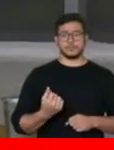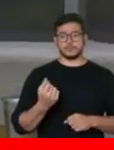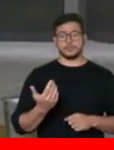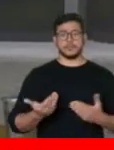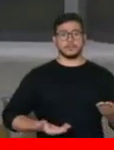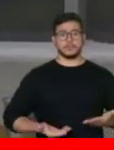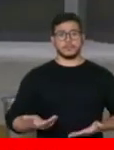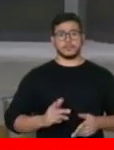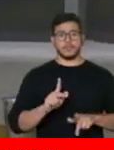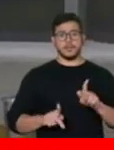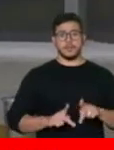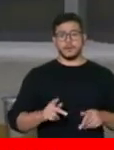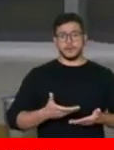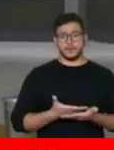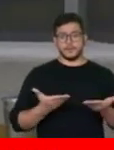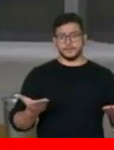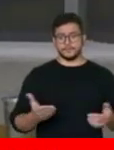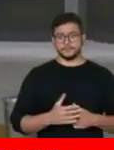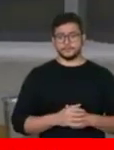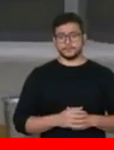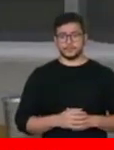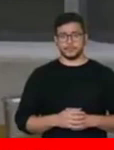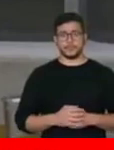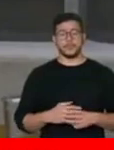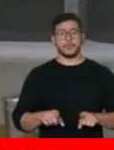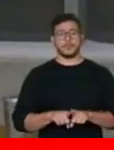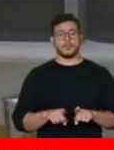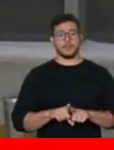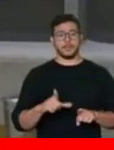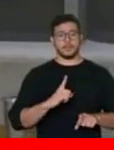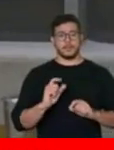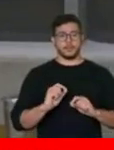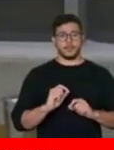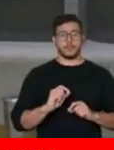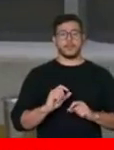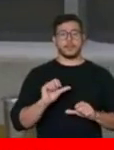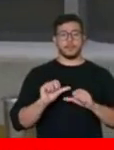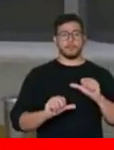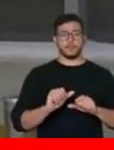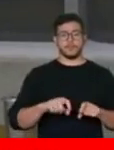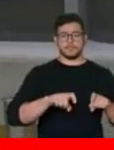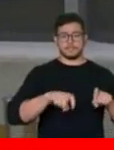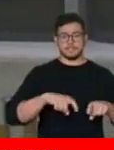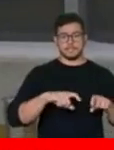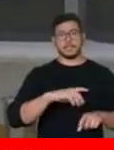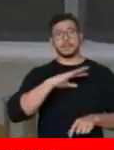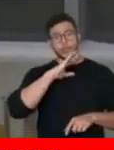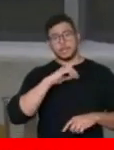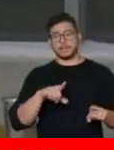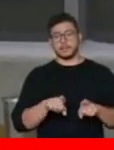brasileiro. Aqui nós temos a contra-reforma agrária e o que substitui a agricultura familiar, infelizmente,